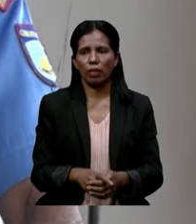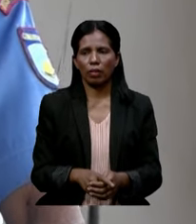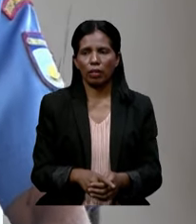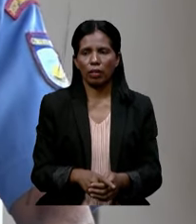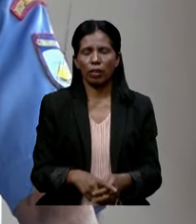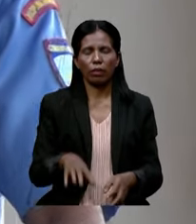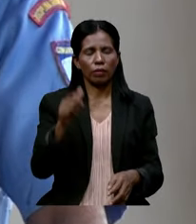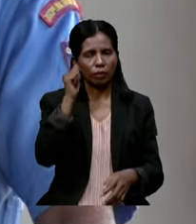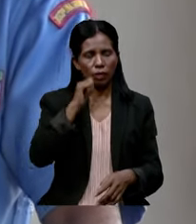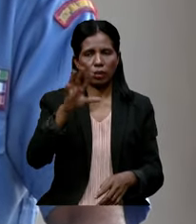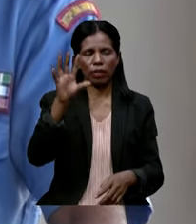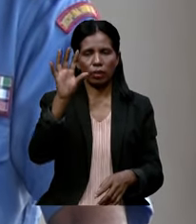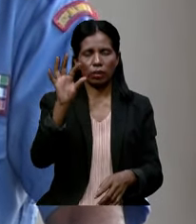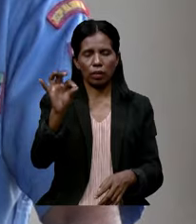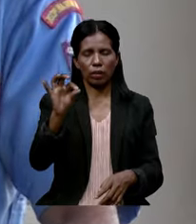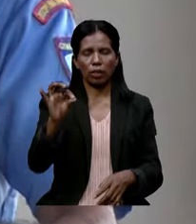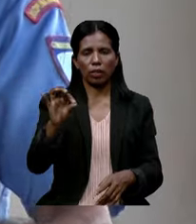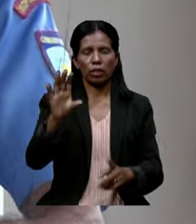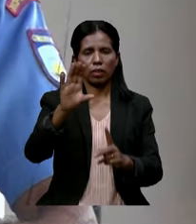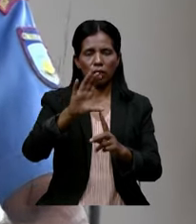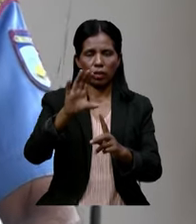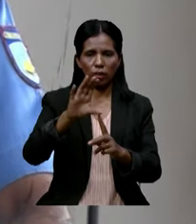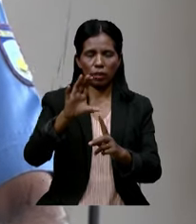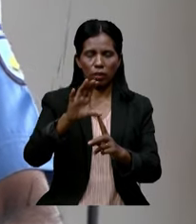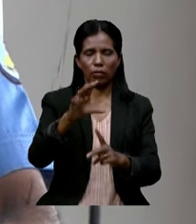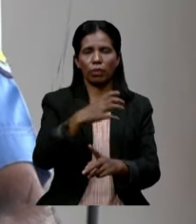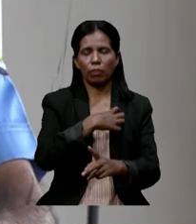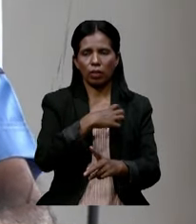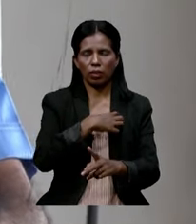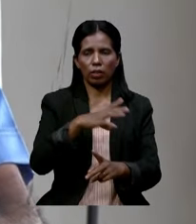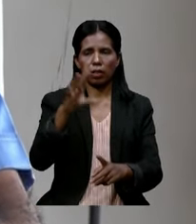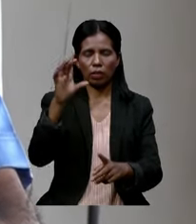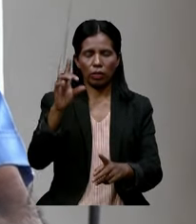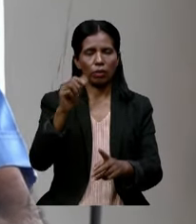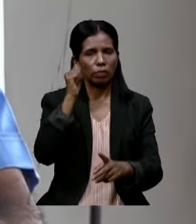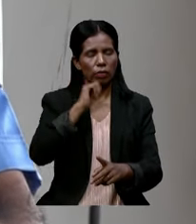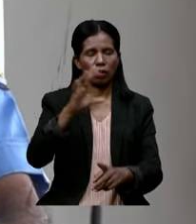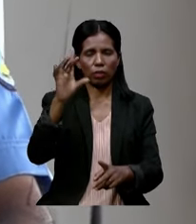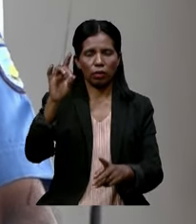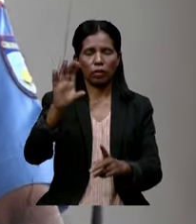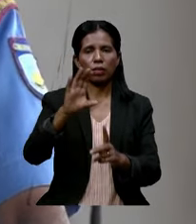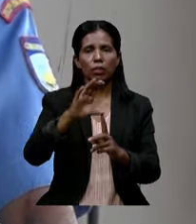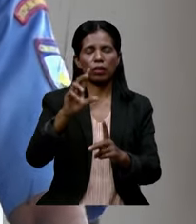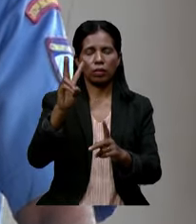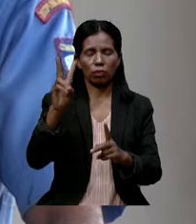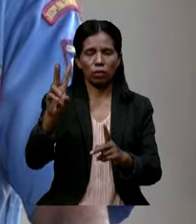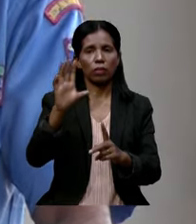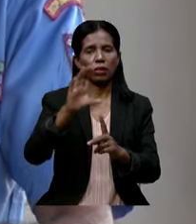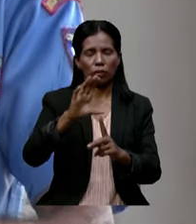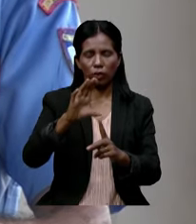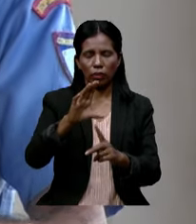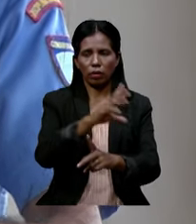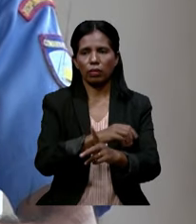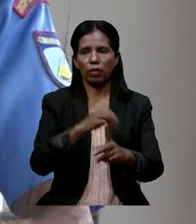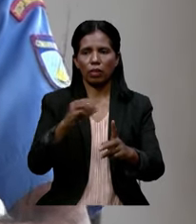Nain sia hanesan komandante eskuadra. Nain walu hanesan segundo komandante eskuadra. No nain sanuris ngida